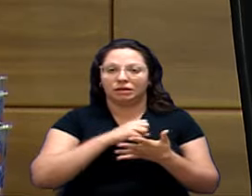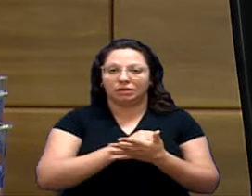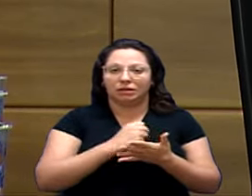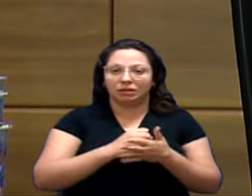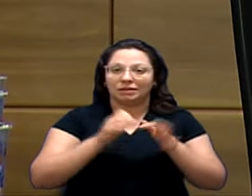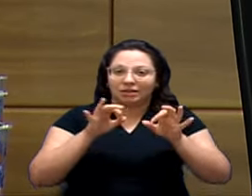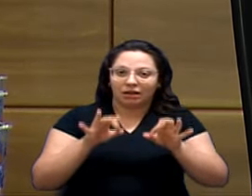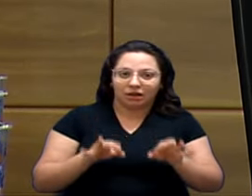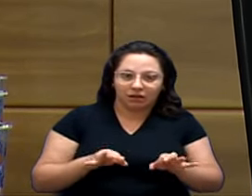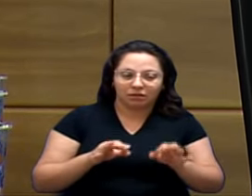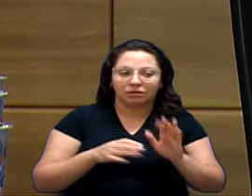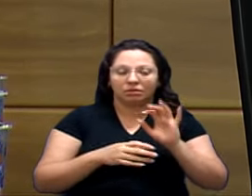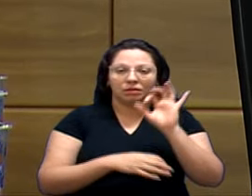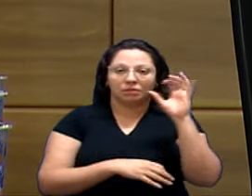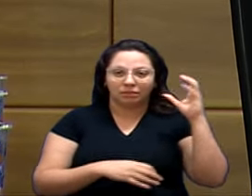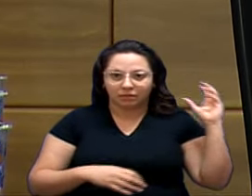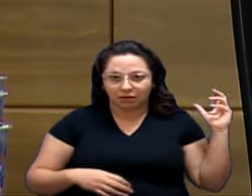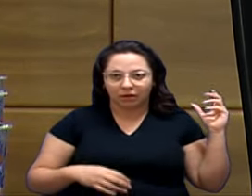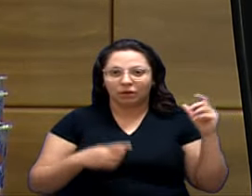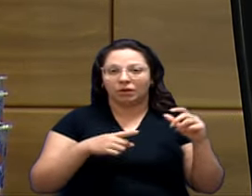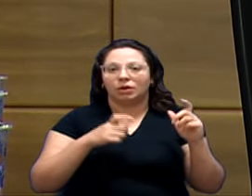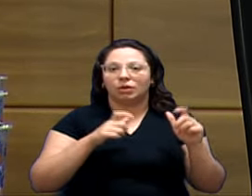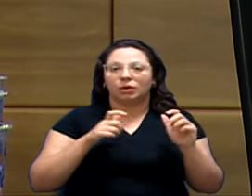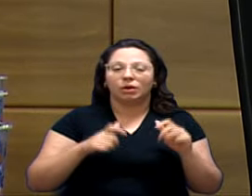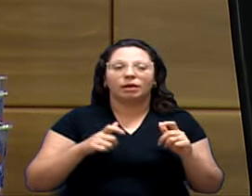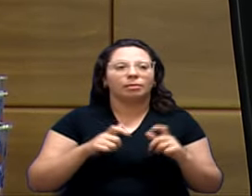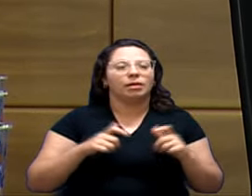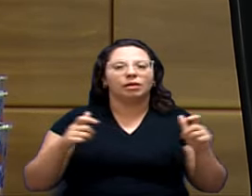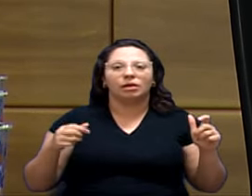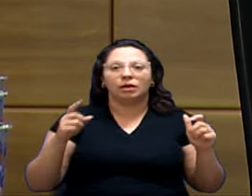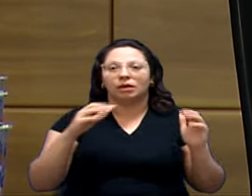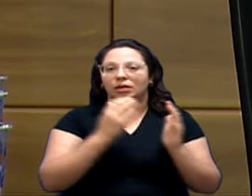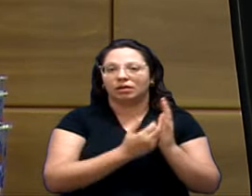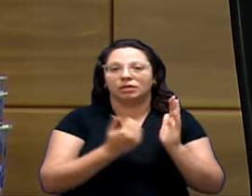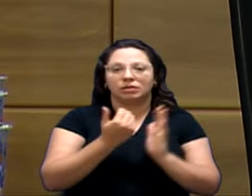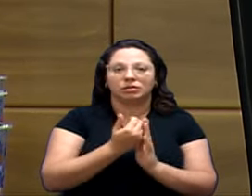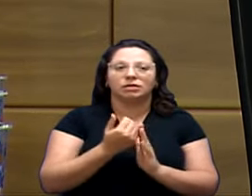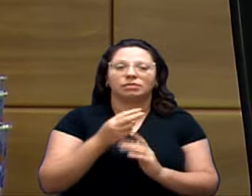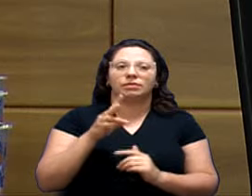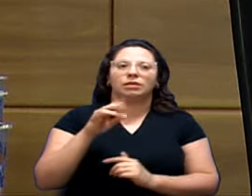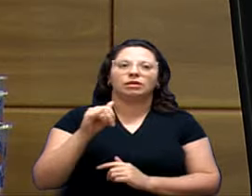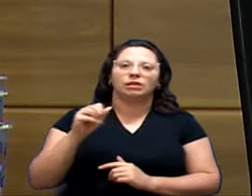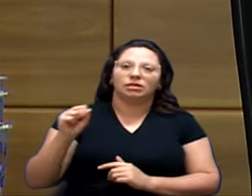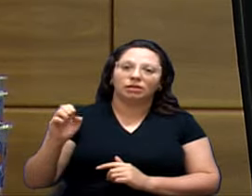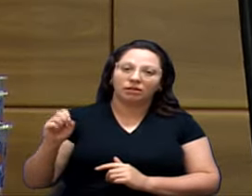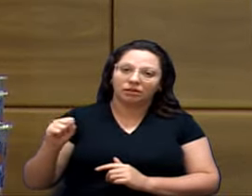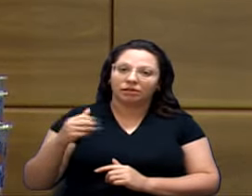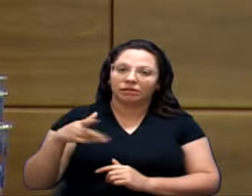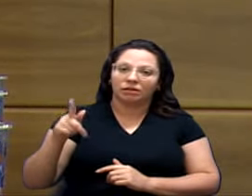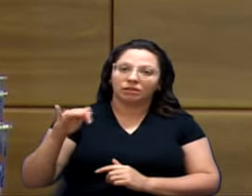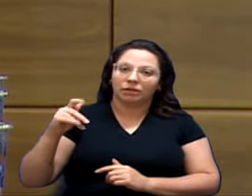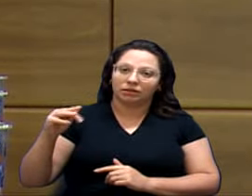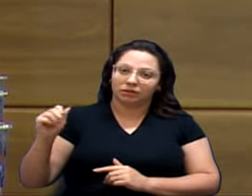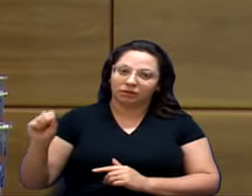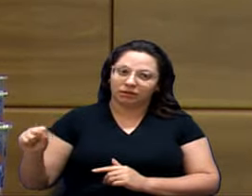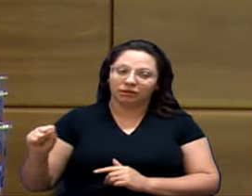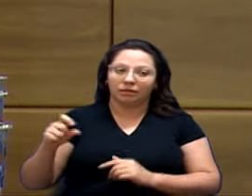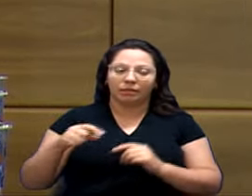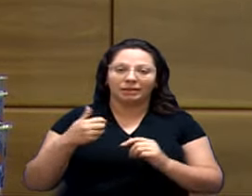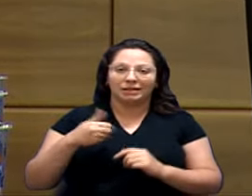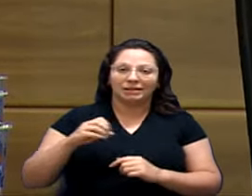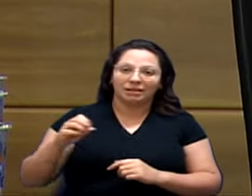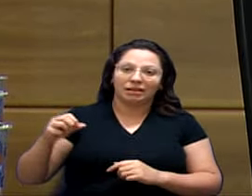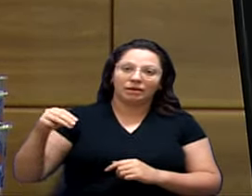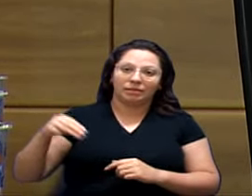os trechos maiores são acima de do da Ulisses Guimarães até a Foz do Piraju com 100 m não é isso e